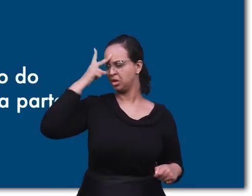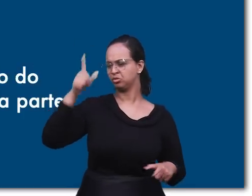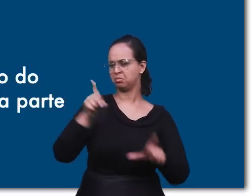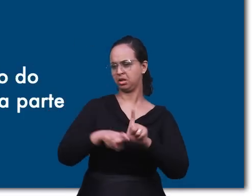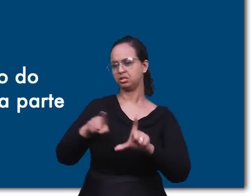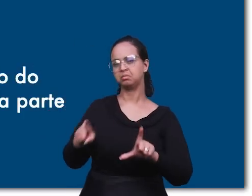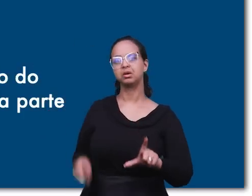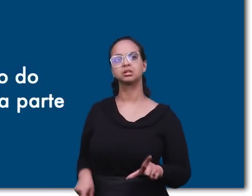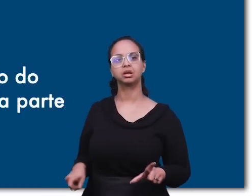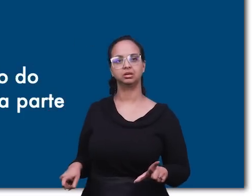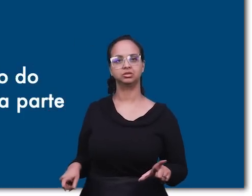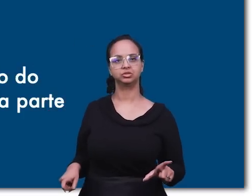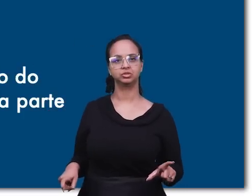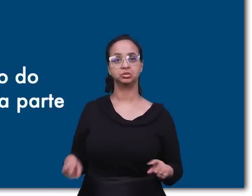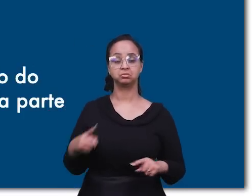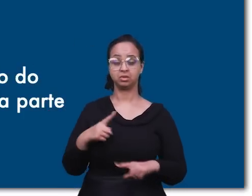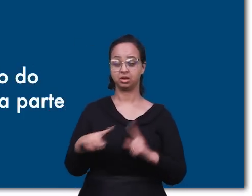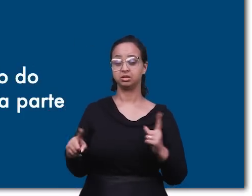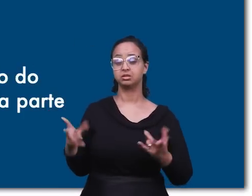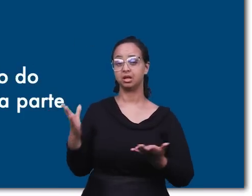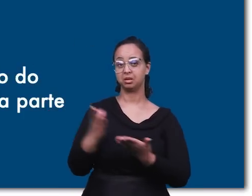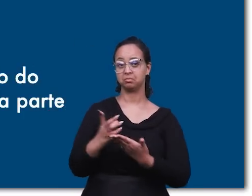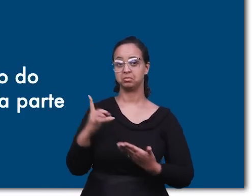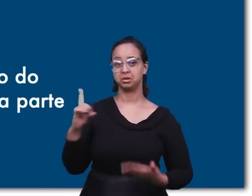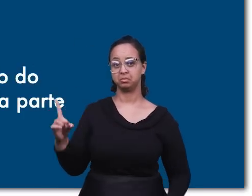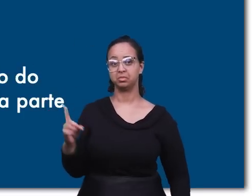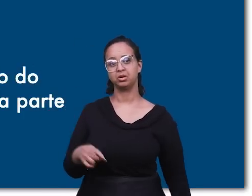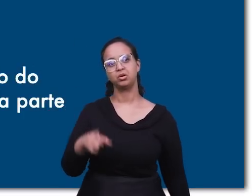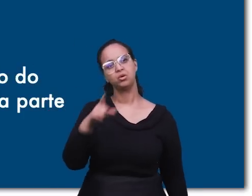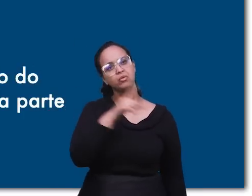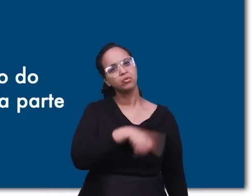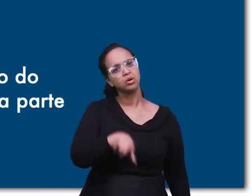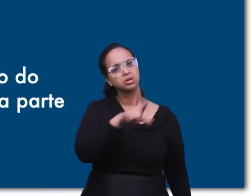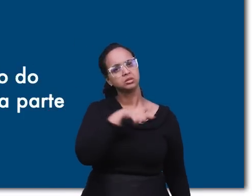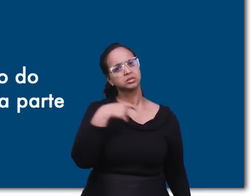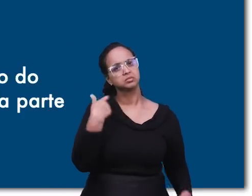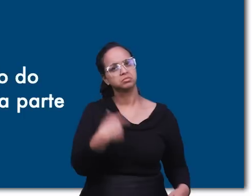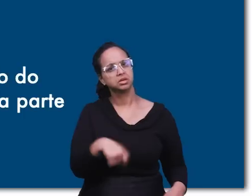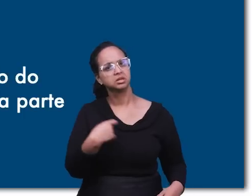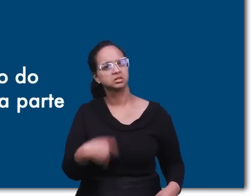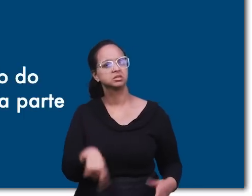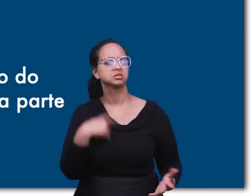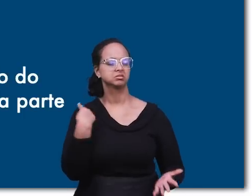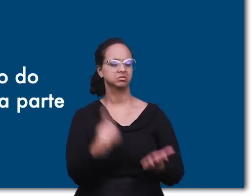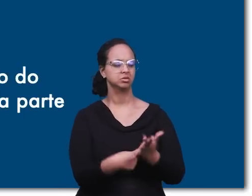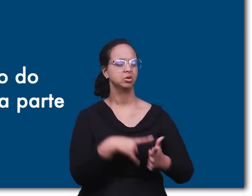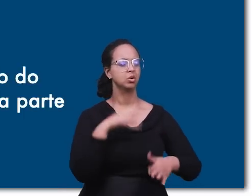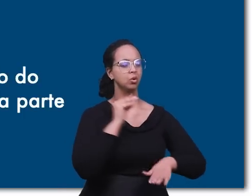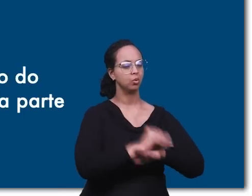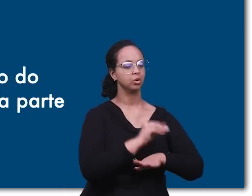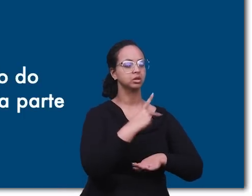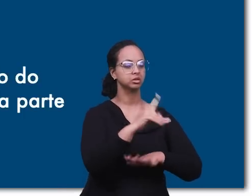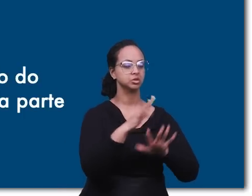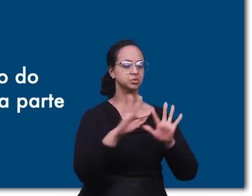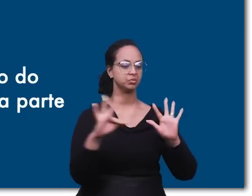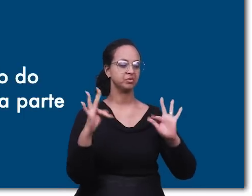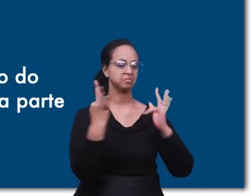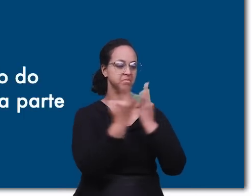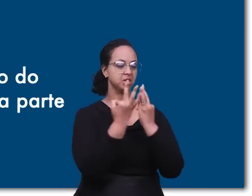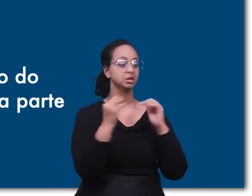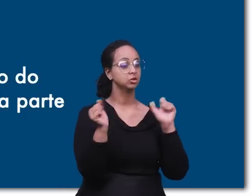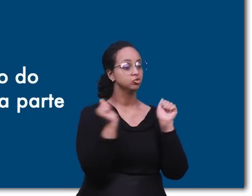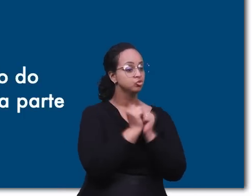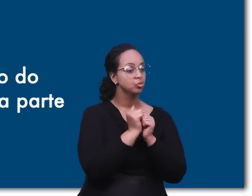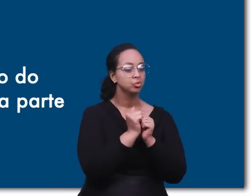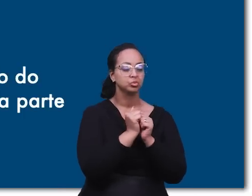rebeldes, mas o que a Bíblia registra, tenham um compromisso com a unidade da sua família, como a igreja